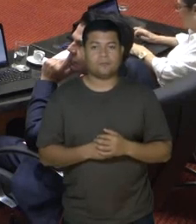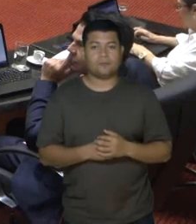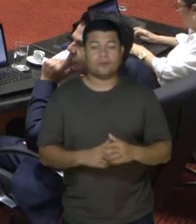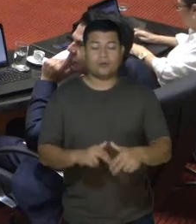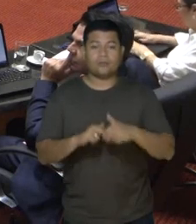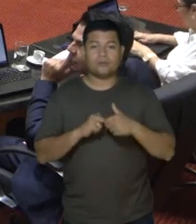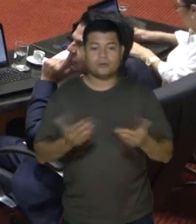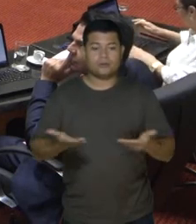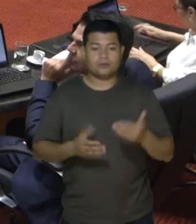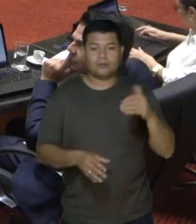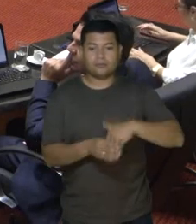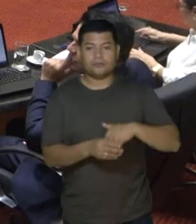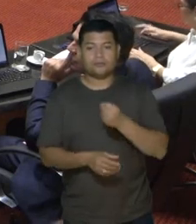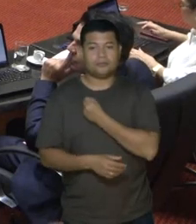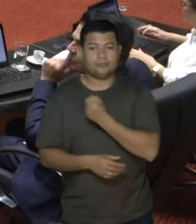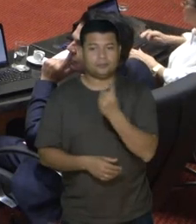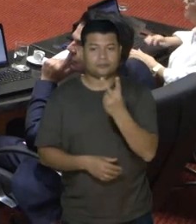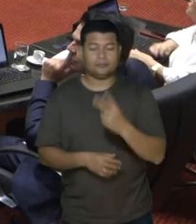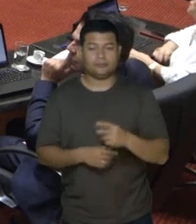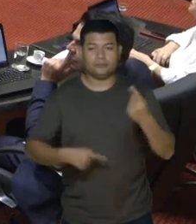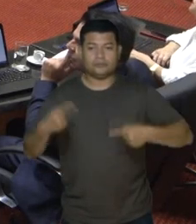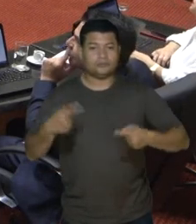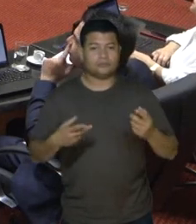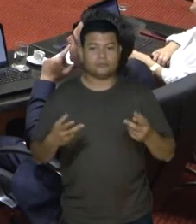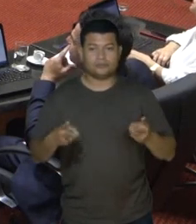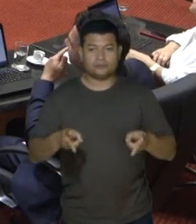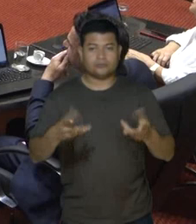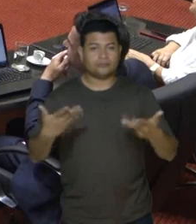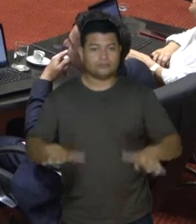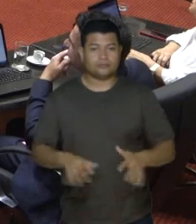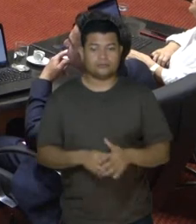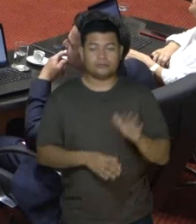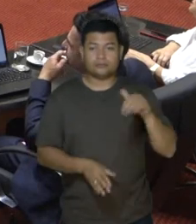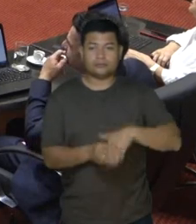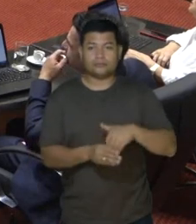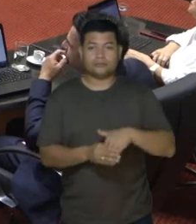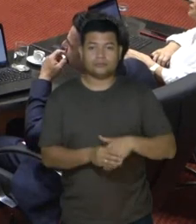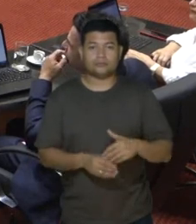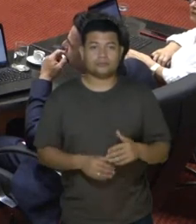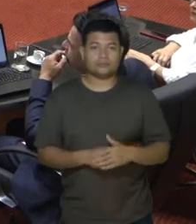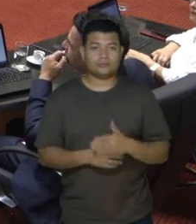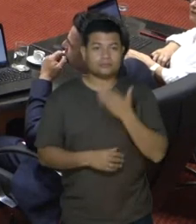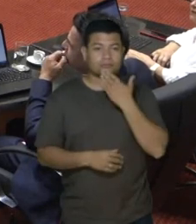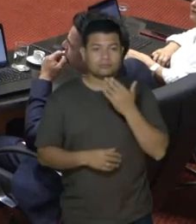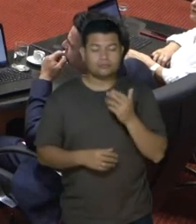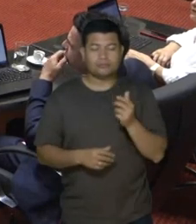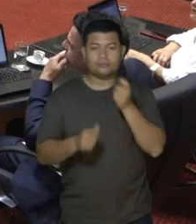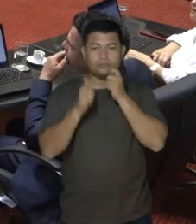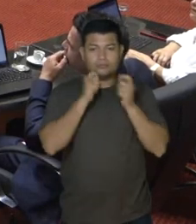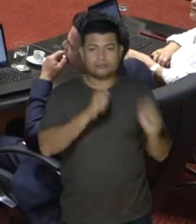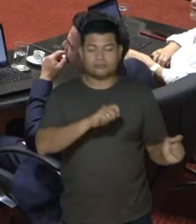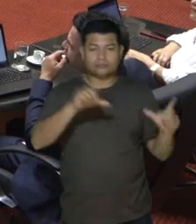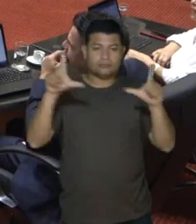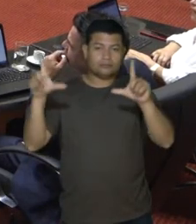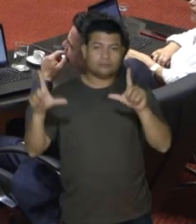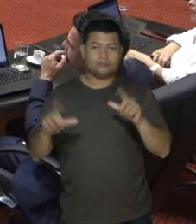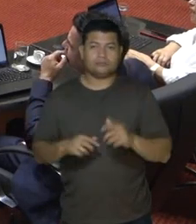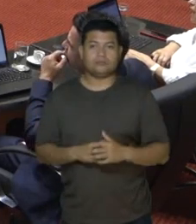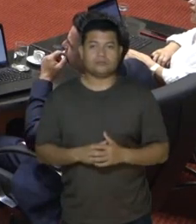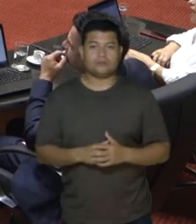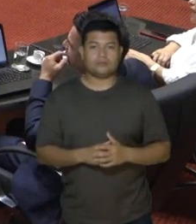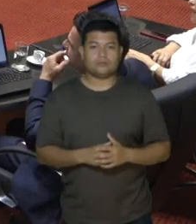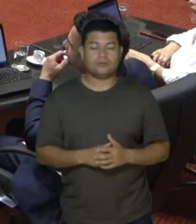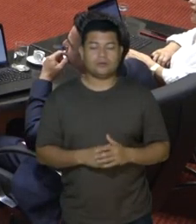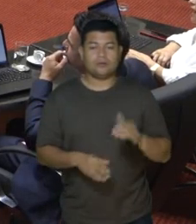Não havendo mais quem queira discutir em votação, determino a abertura do painel. Quem